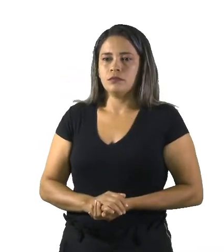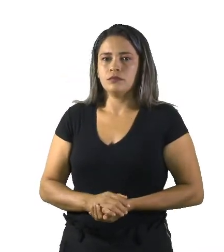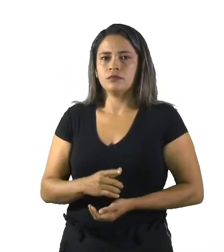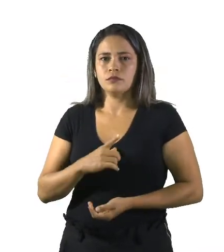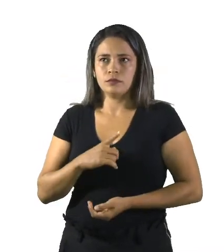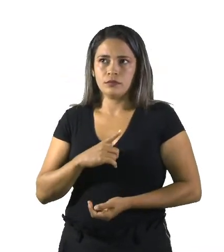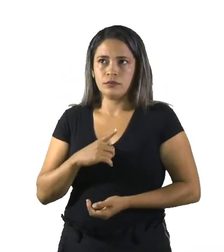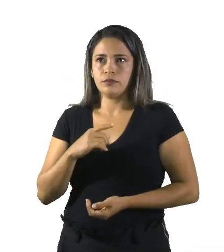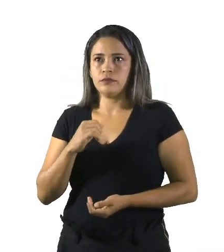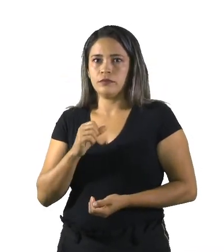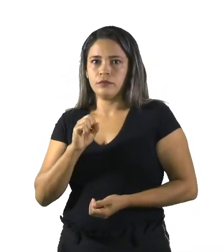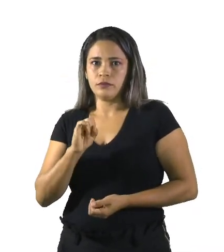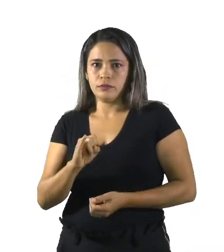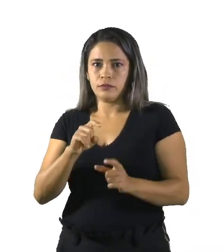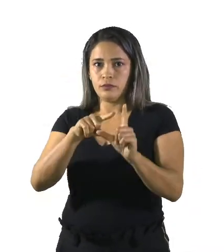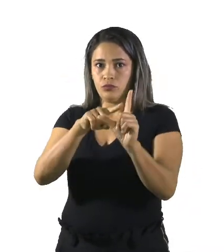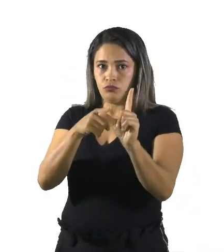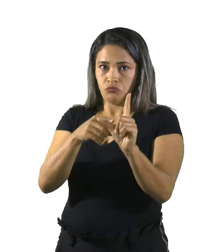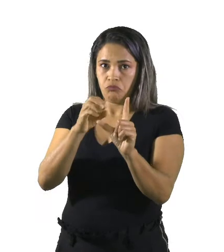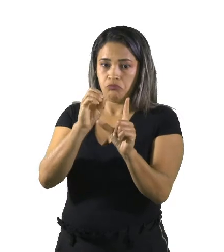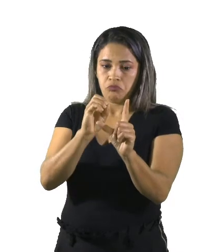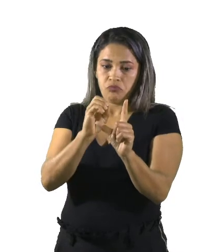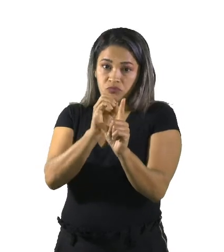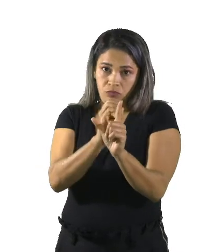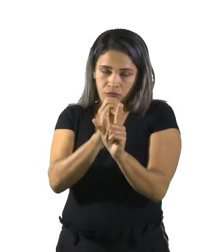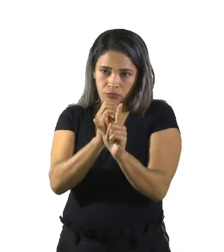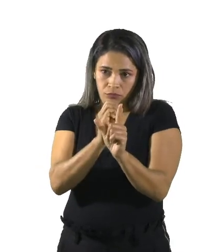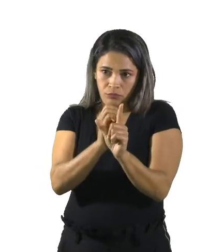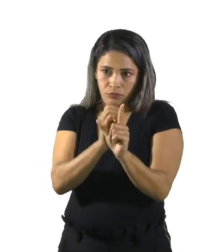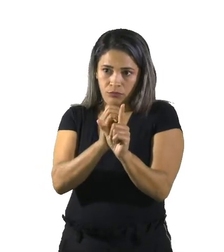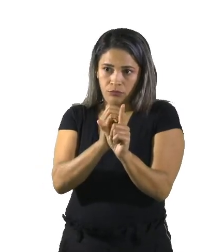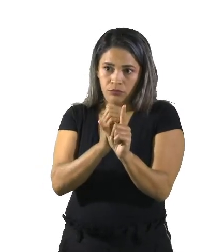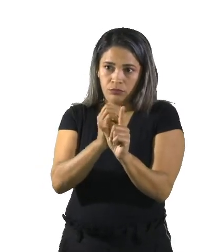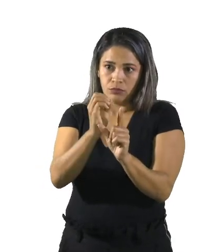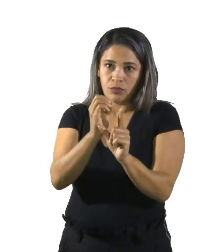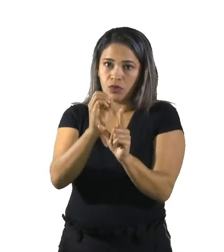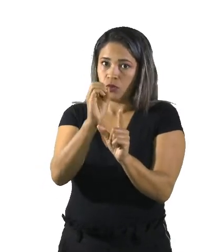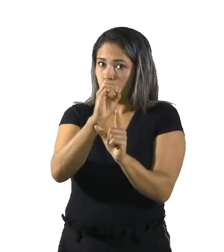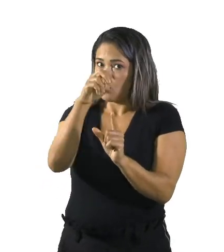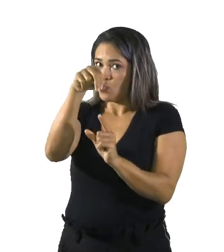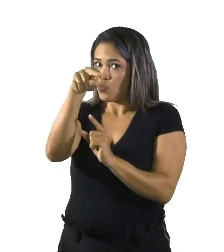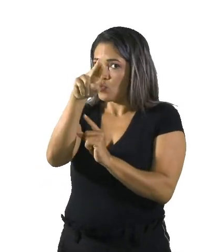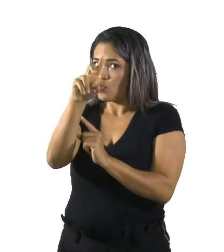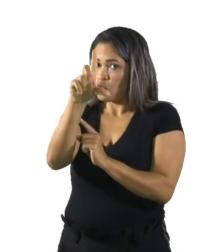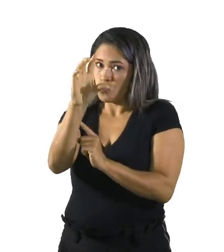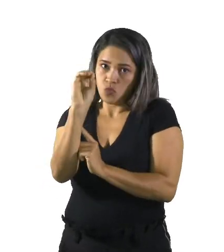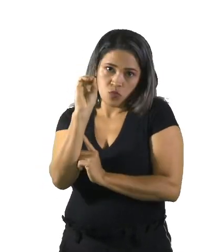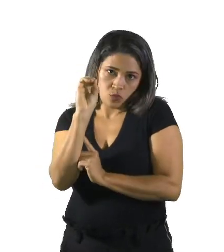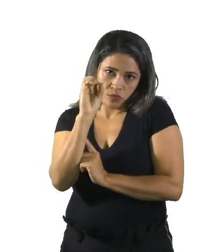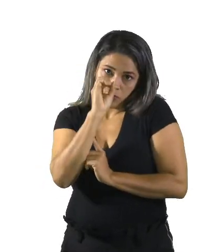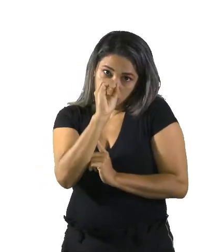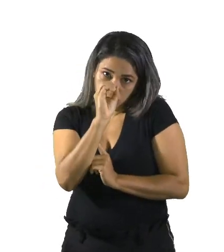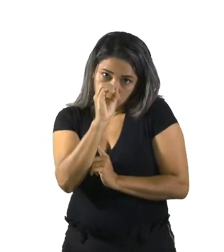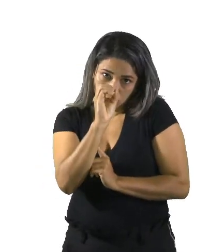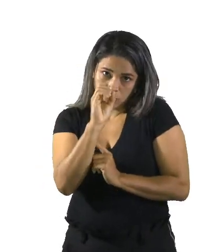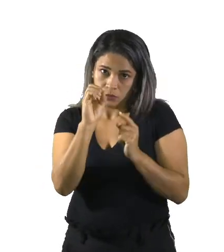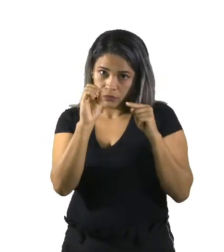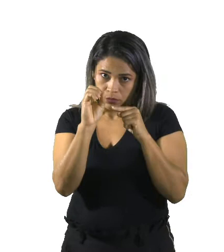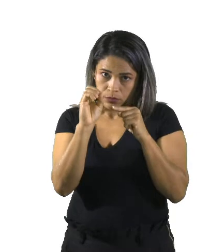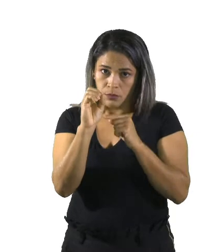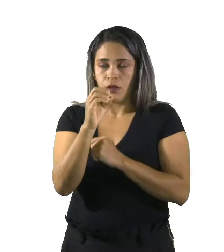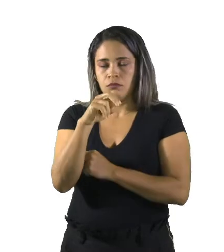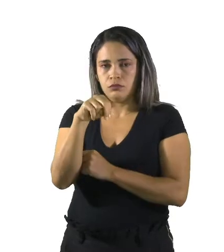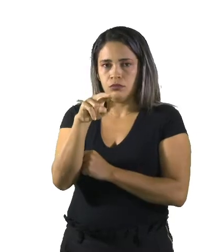ângulo mede 0 grau, eu vou chamá-lo de ângulo nulo, ok? Então, são esses os exemplos